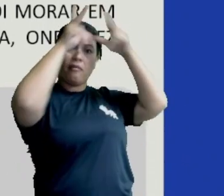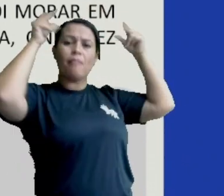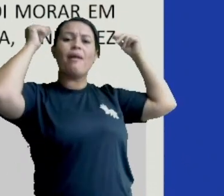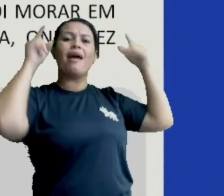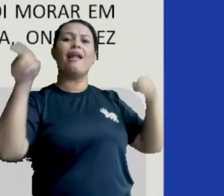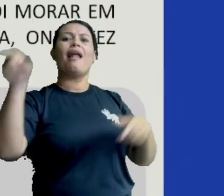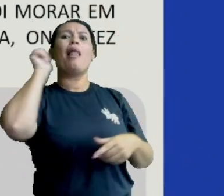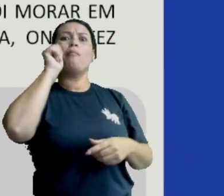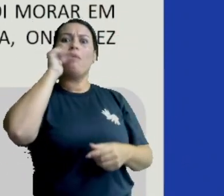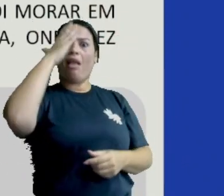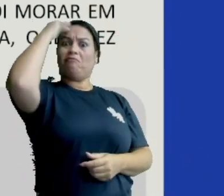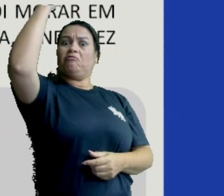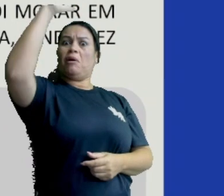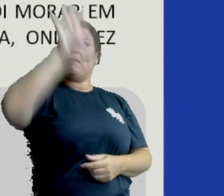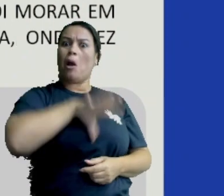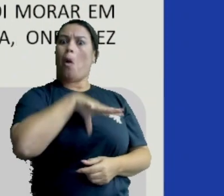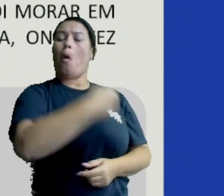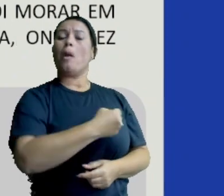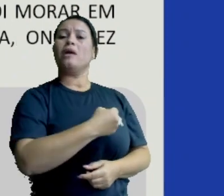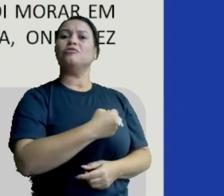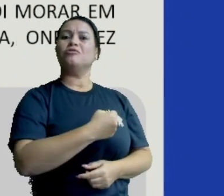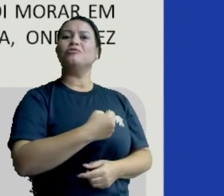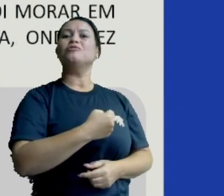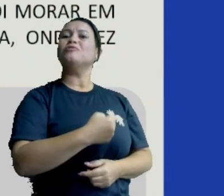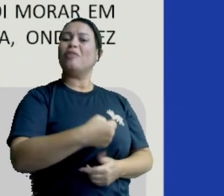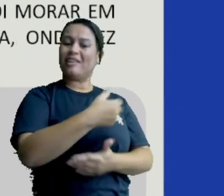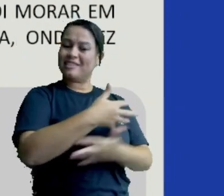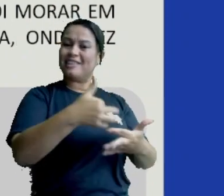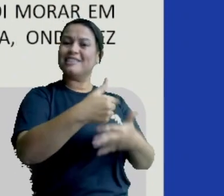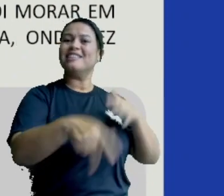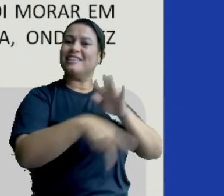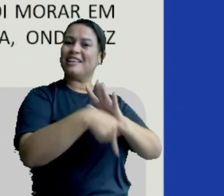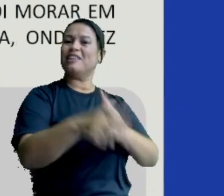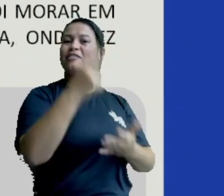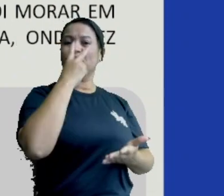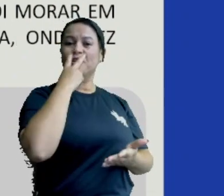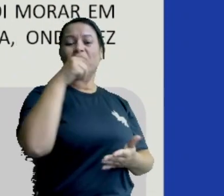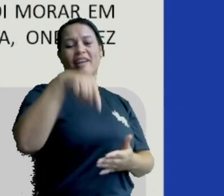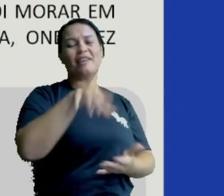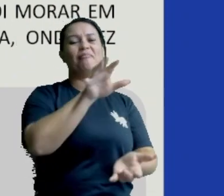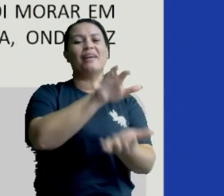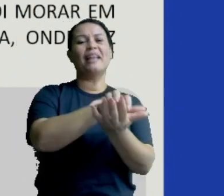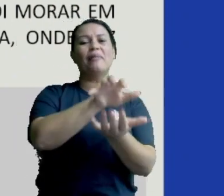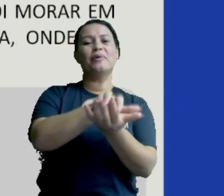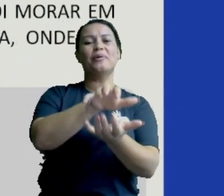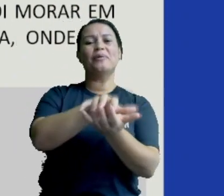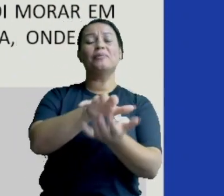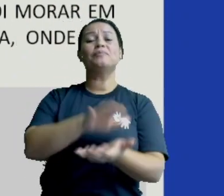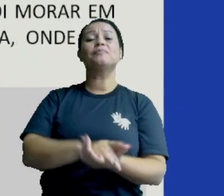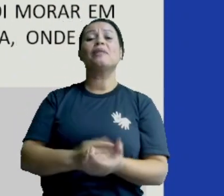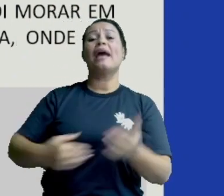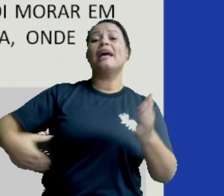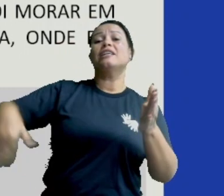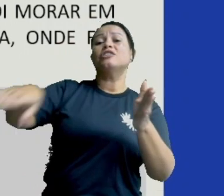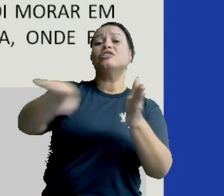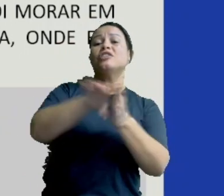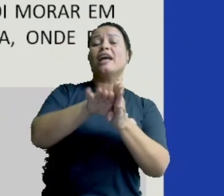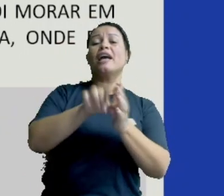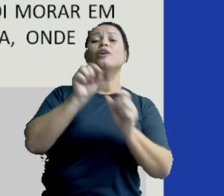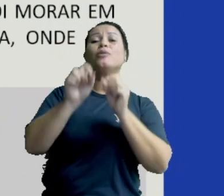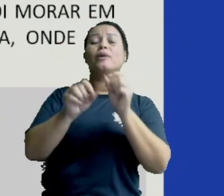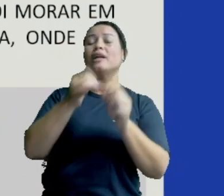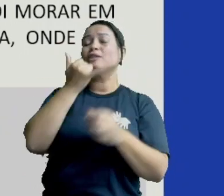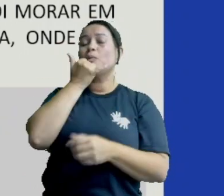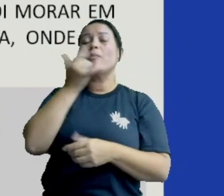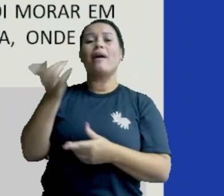ganhou fama de heroína em sua cidade natal, Vitória de Santo Antão, em Pernambuco. Chegando a ser homenageada